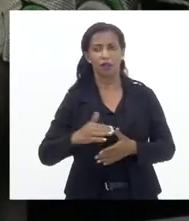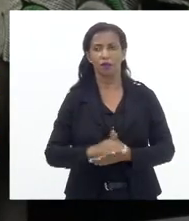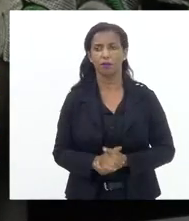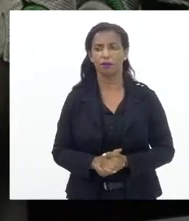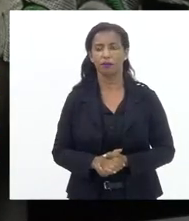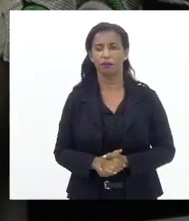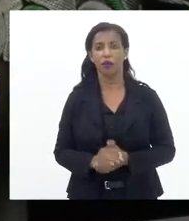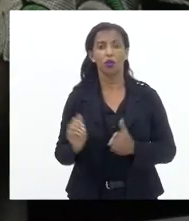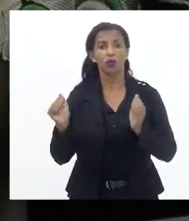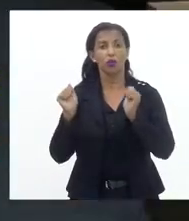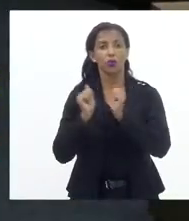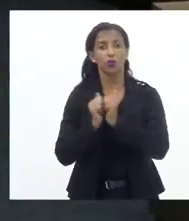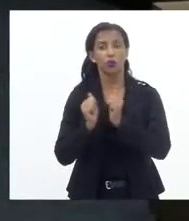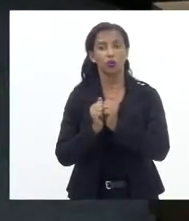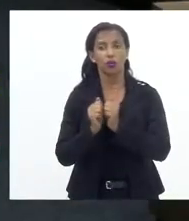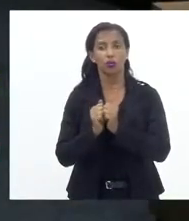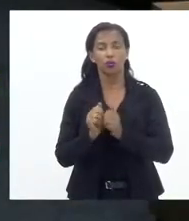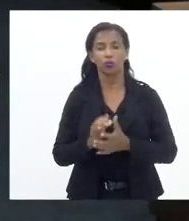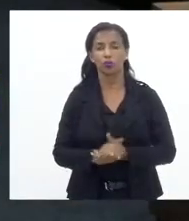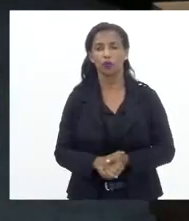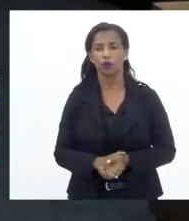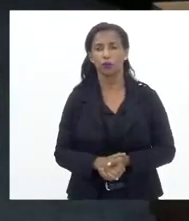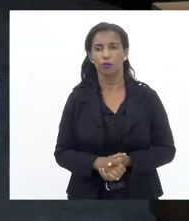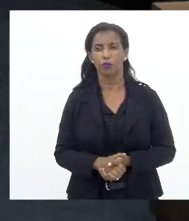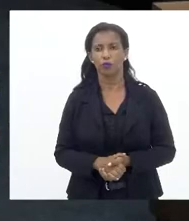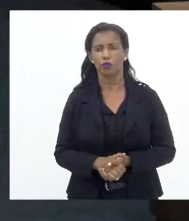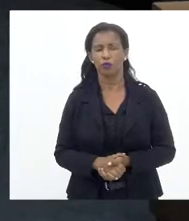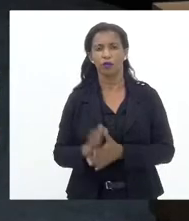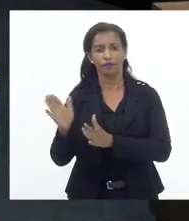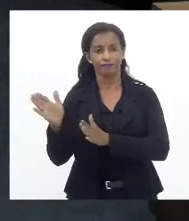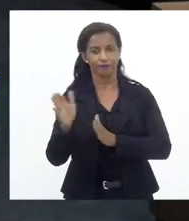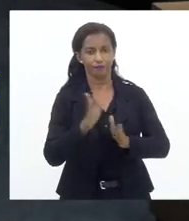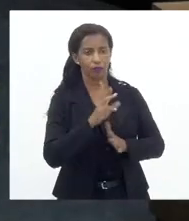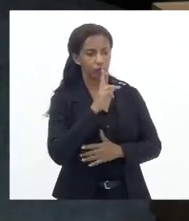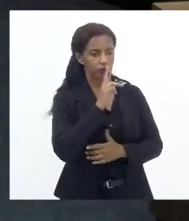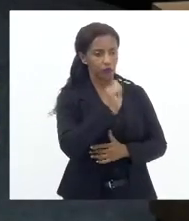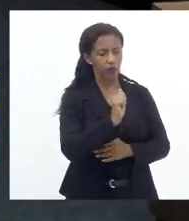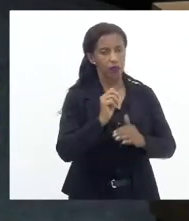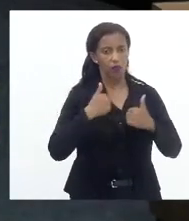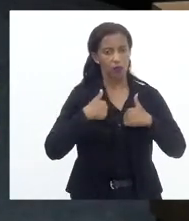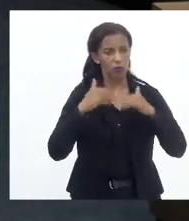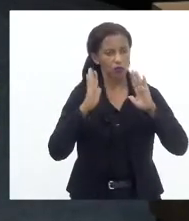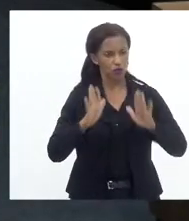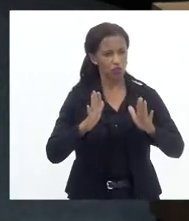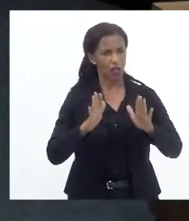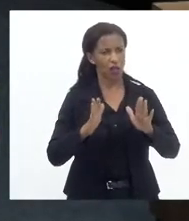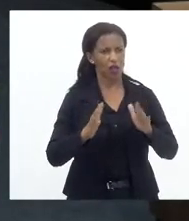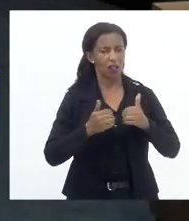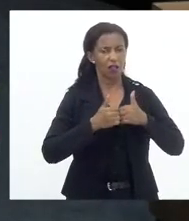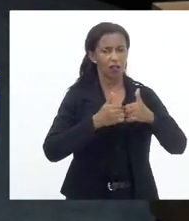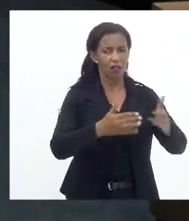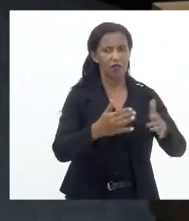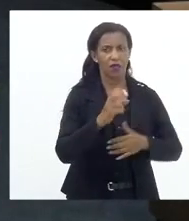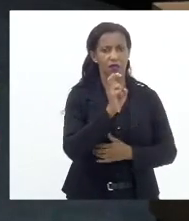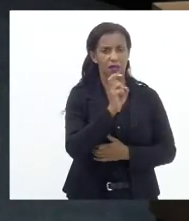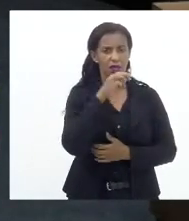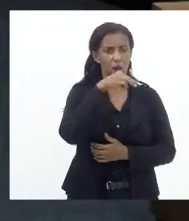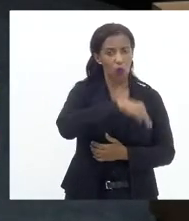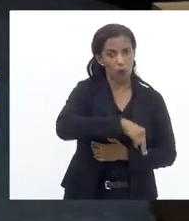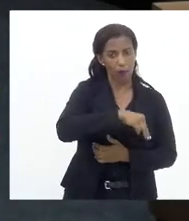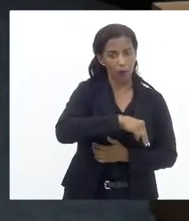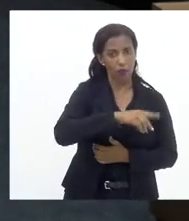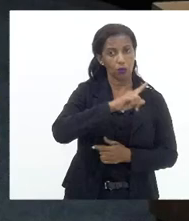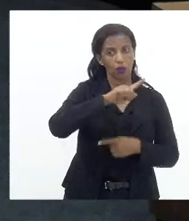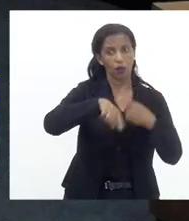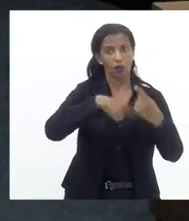permite uma parte junto com o âmbito da comissão de servidores nas realizamos uma audiência Comfort perde eu iniciei os cinco primeiros minutos e